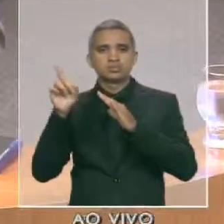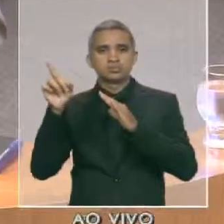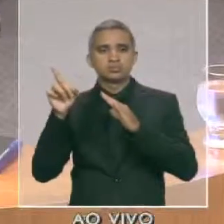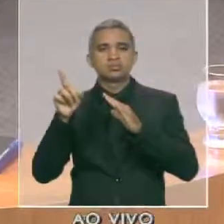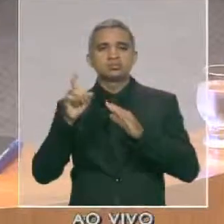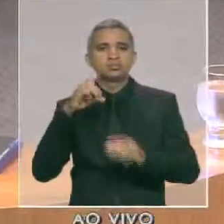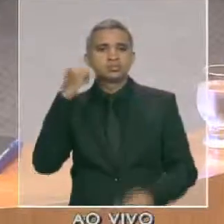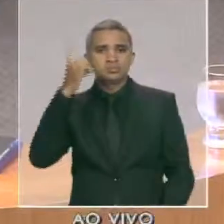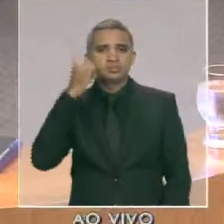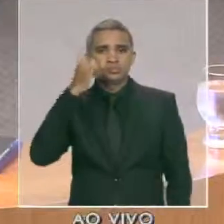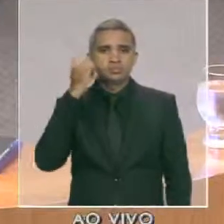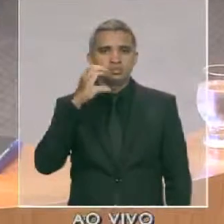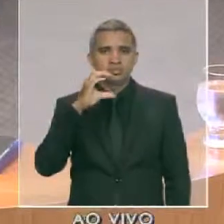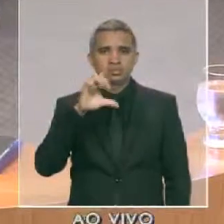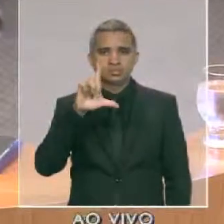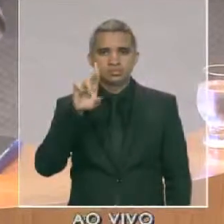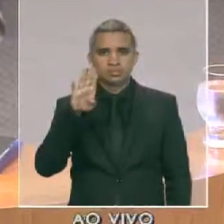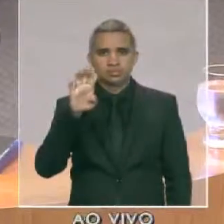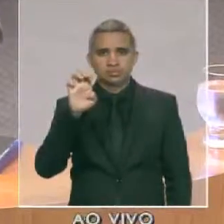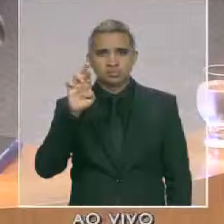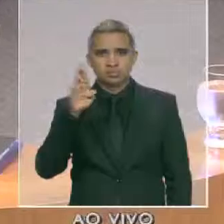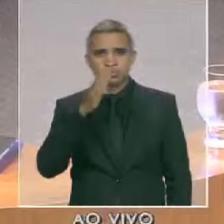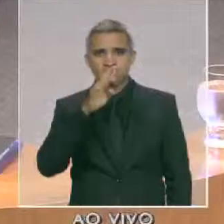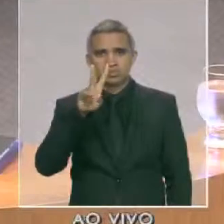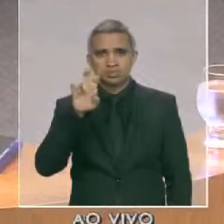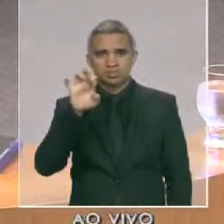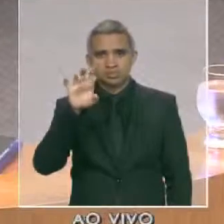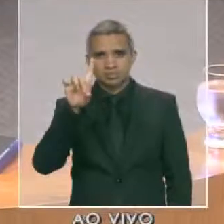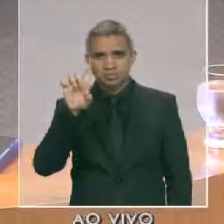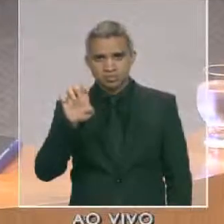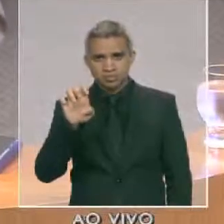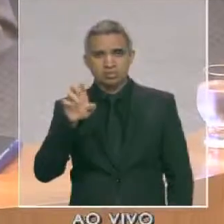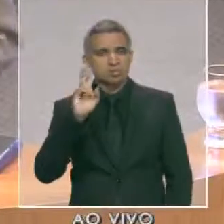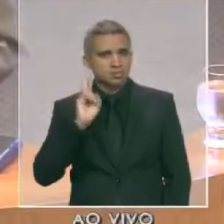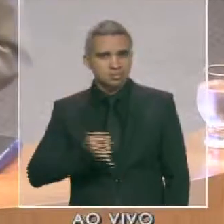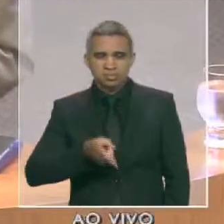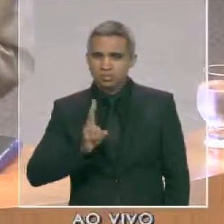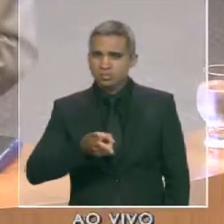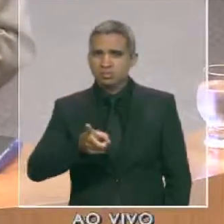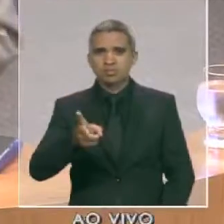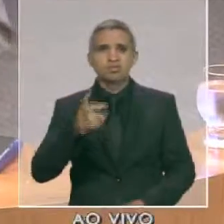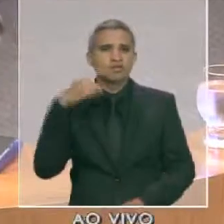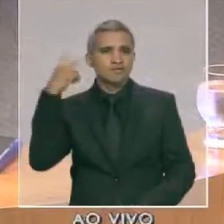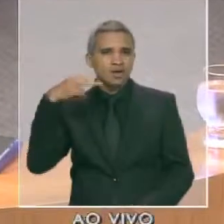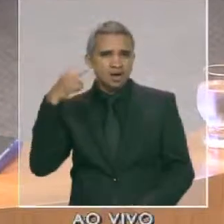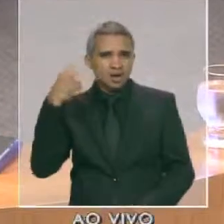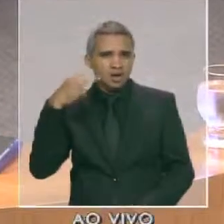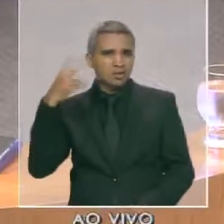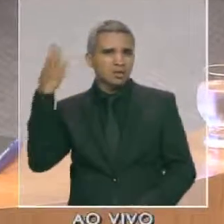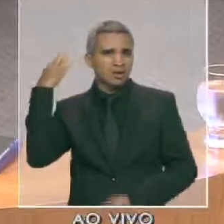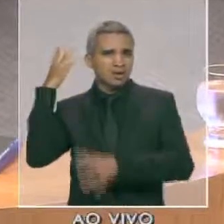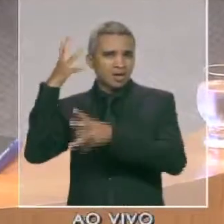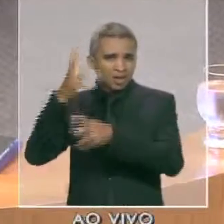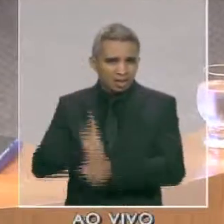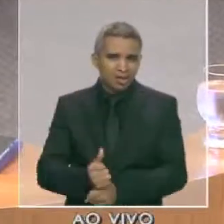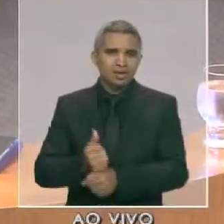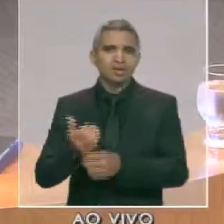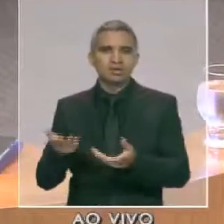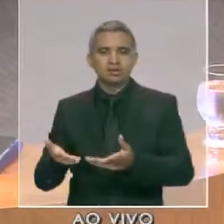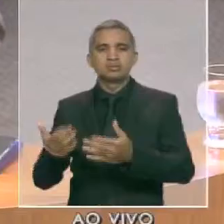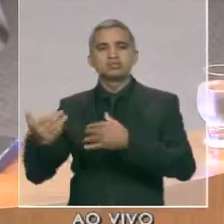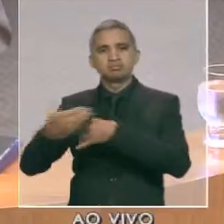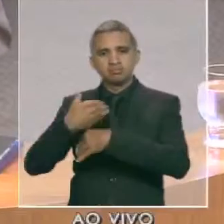Verde, desde vereador, ele atende, acolhe as demandas do povo do Estado do Maranhão, e ali também tivemos um grande evento que nós queremos destacar. Mas